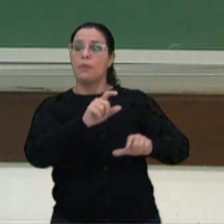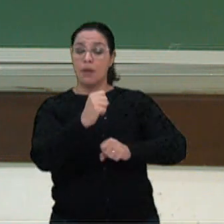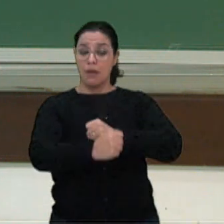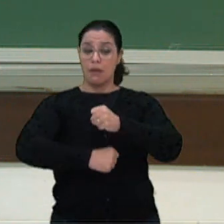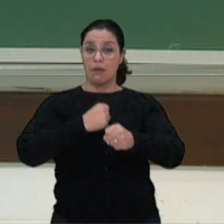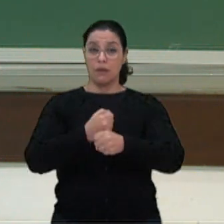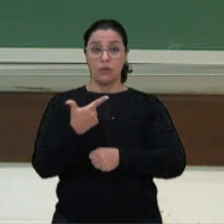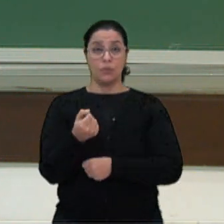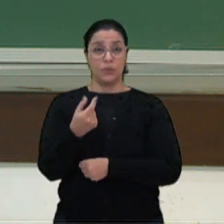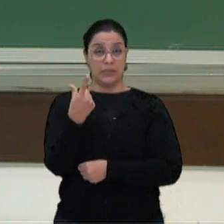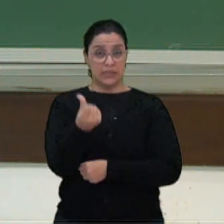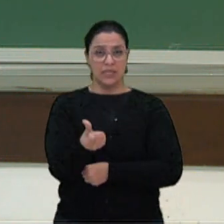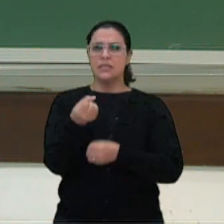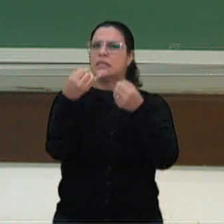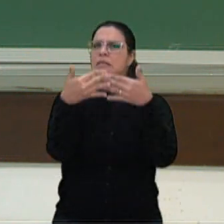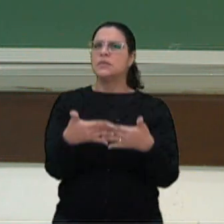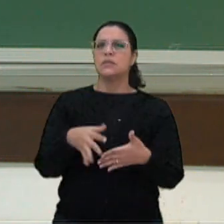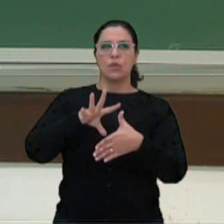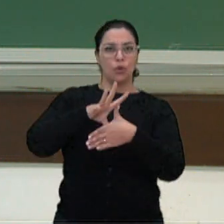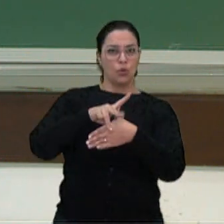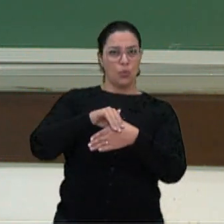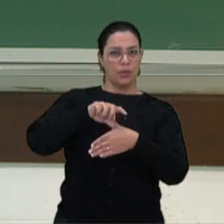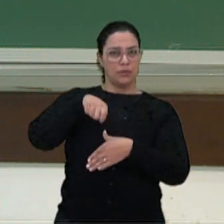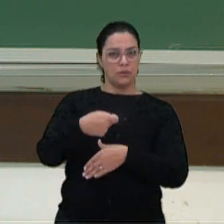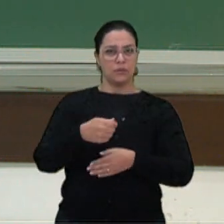2016 que fala um pouco sobre essas doenças.